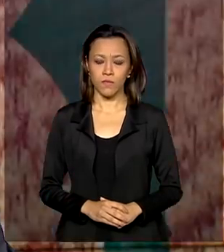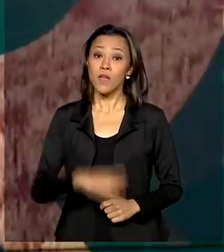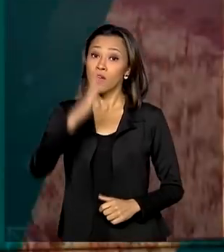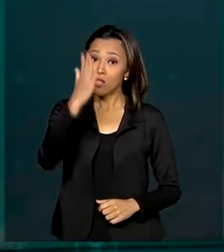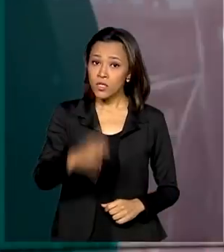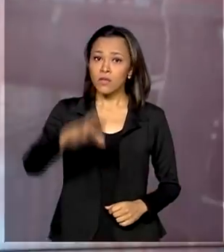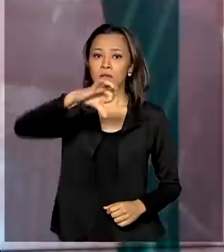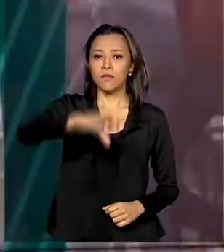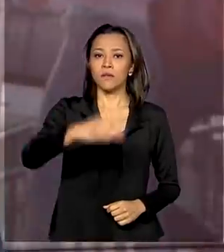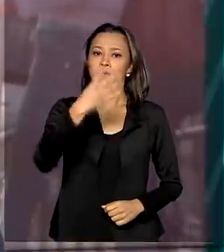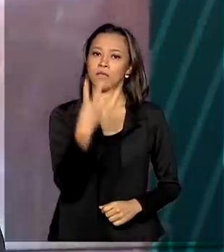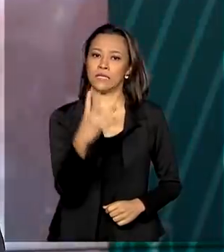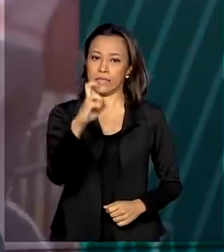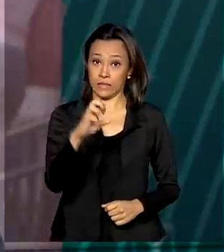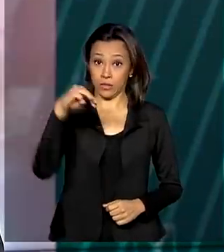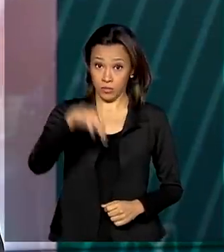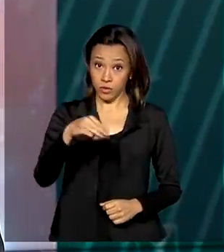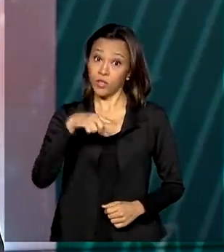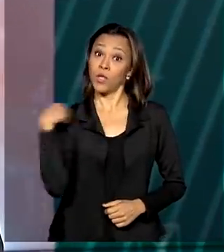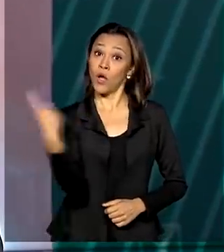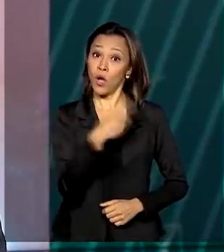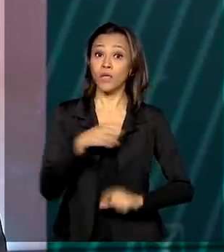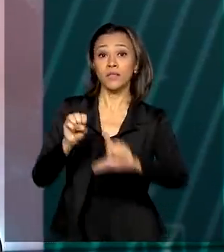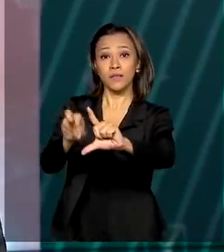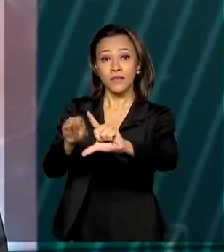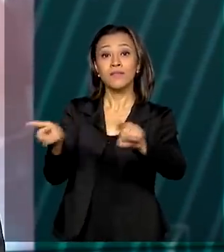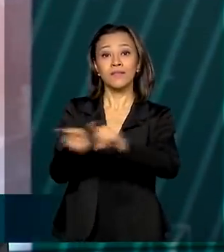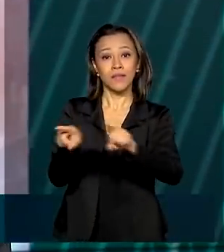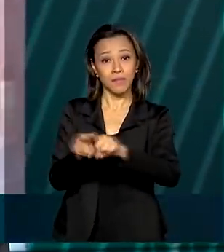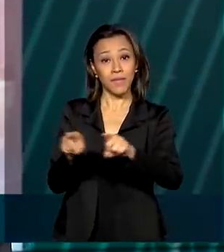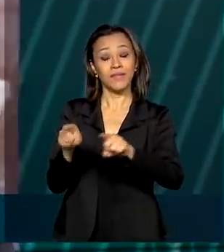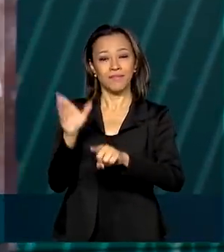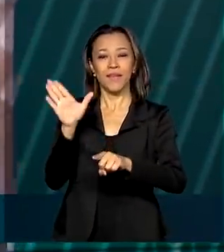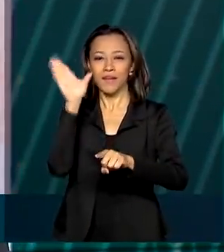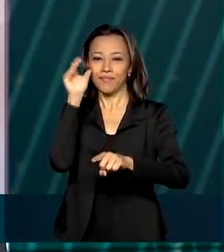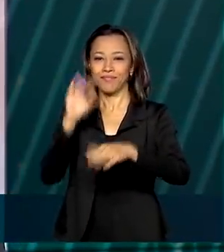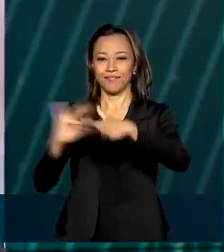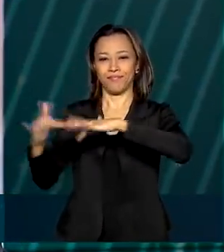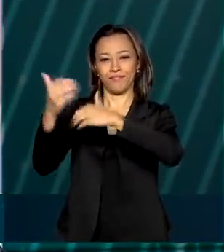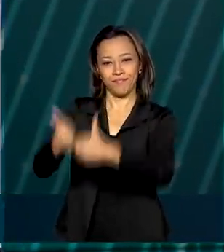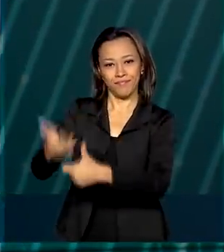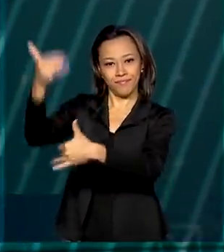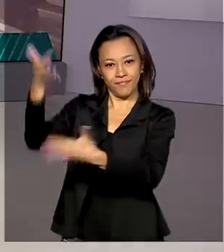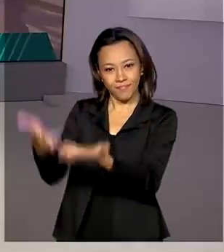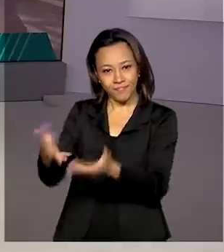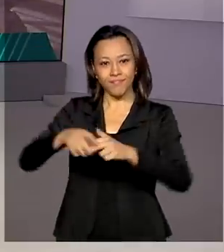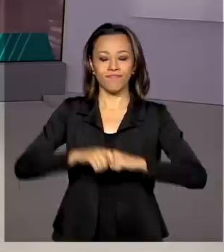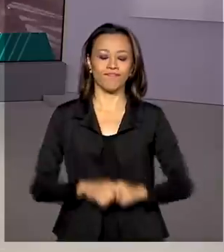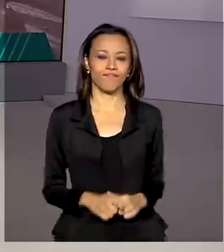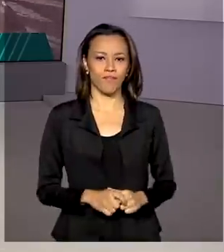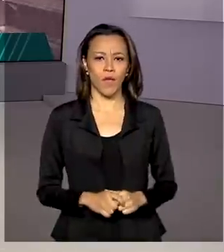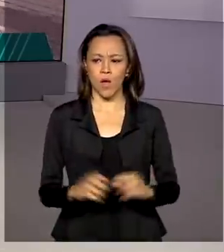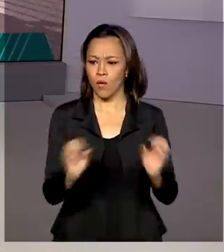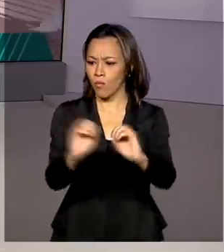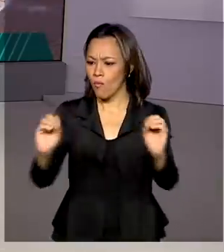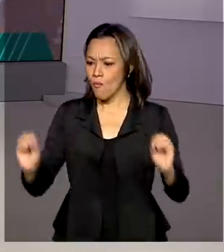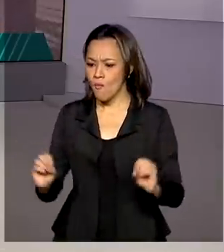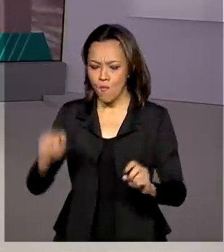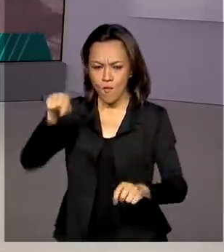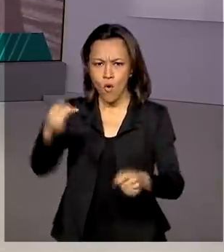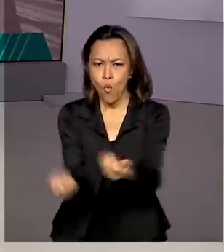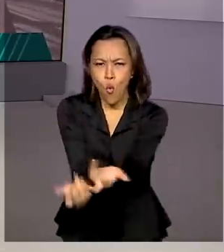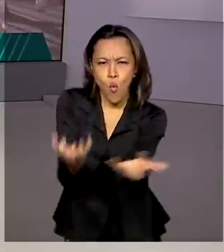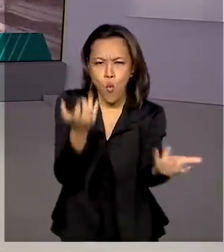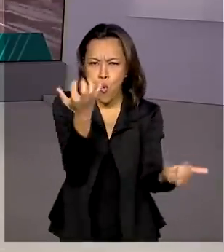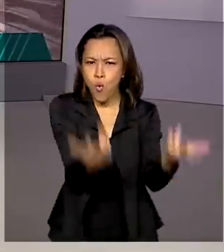São 9 horas e 45 minutos. Nós estamos ao vivo também pelas redes sociais. Não há mais focos